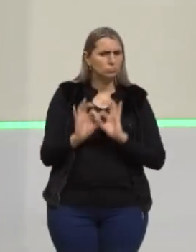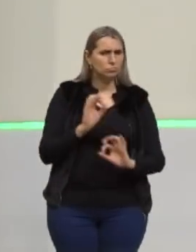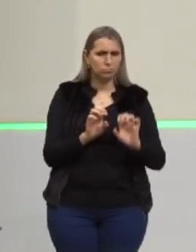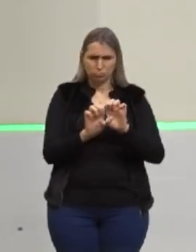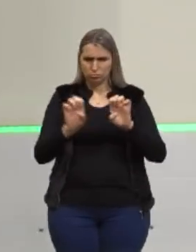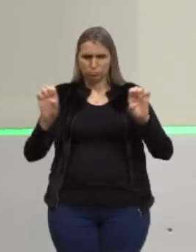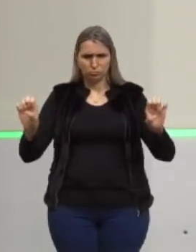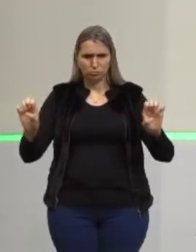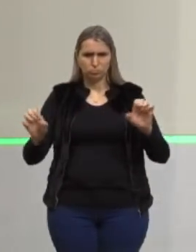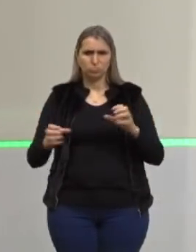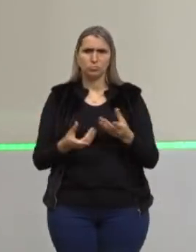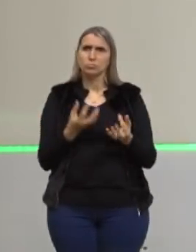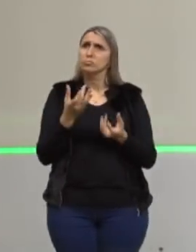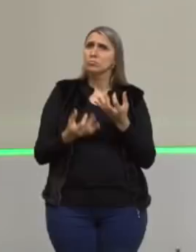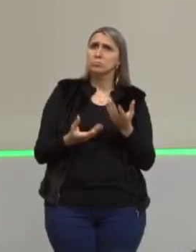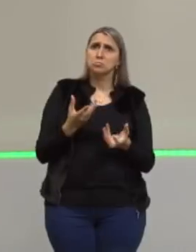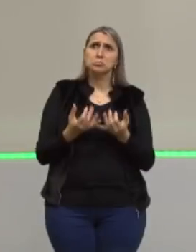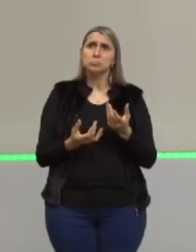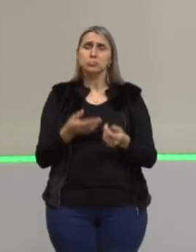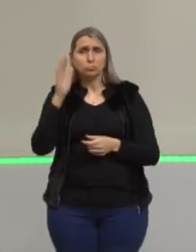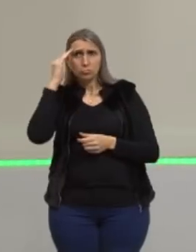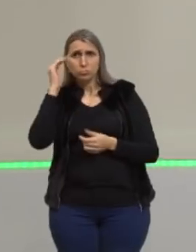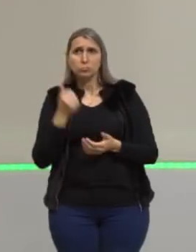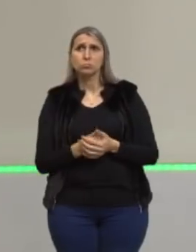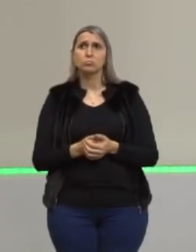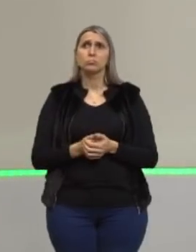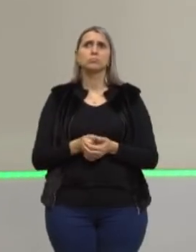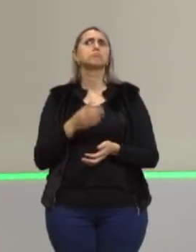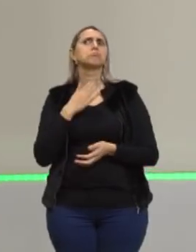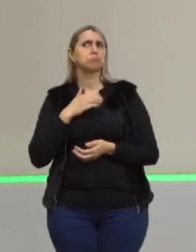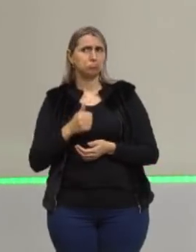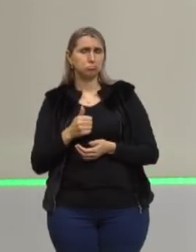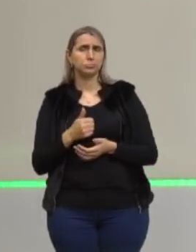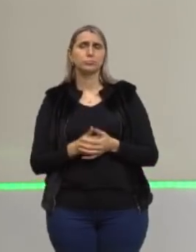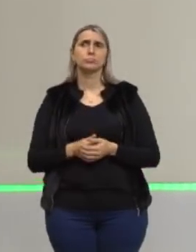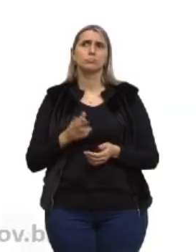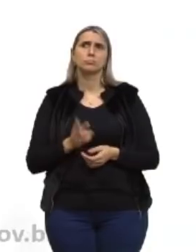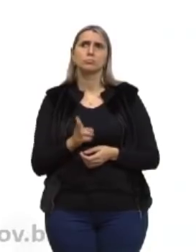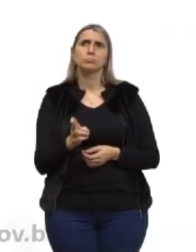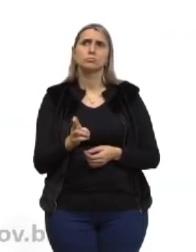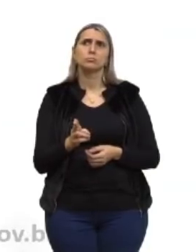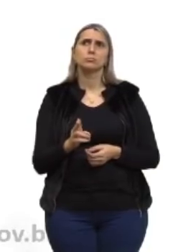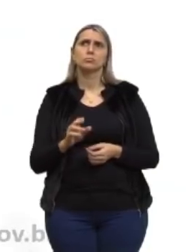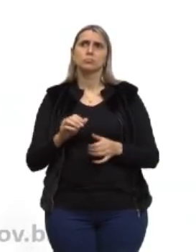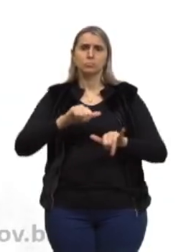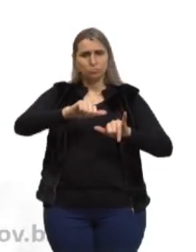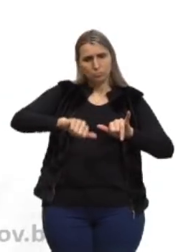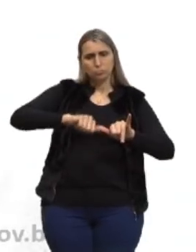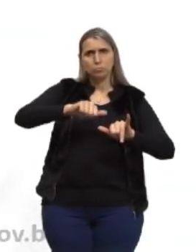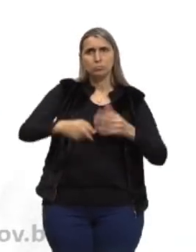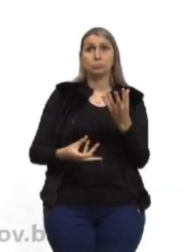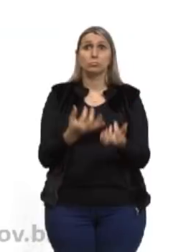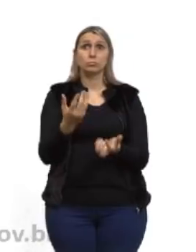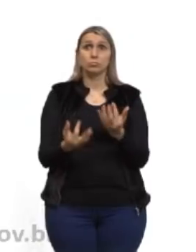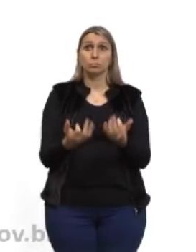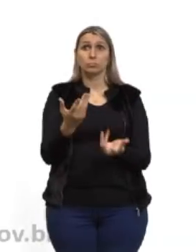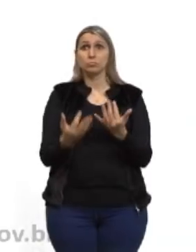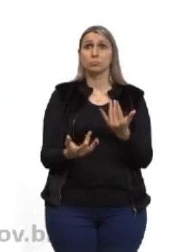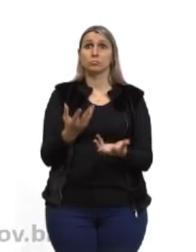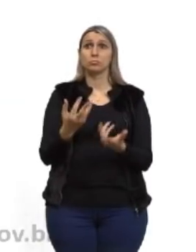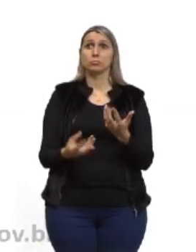de combustão para vocês entenderem tranquilo então vamos adiante isso é reação de combustão